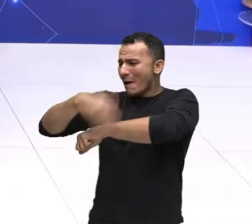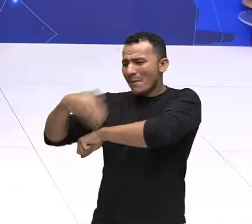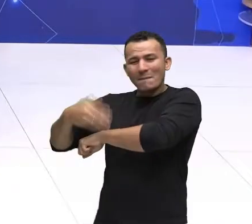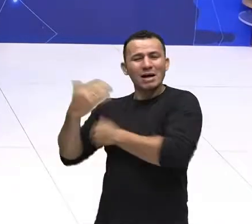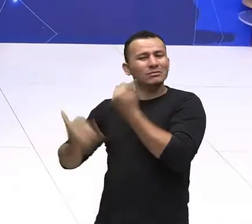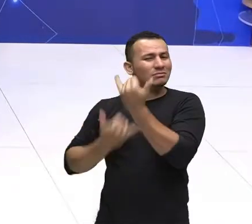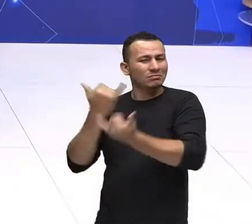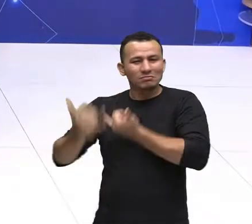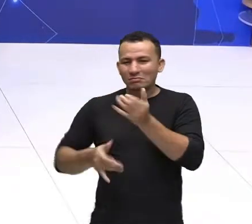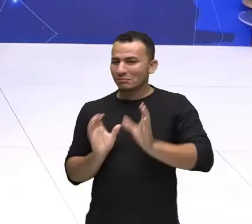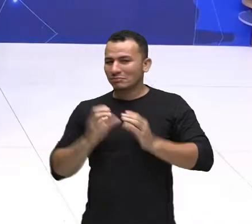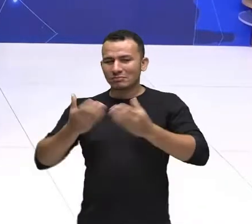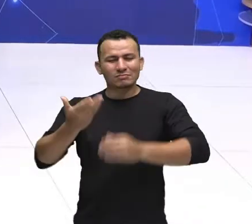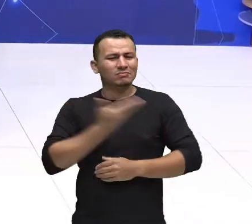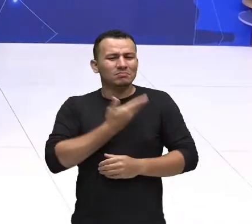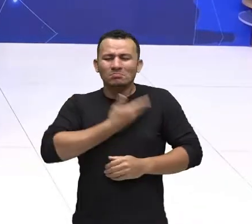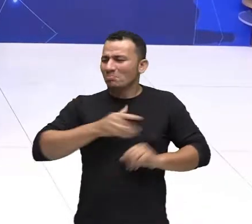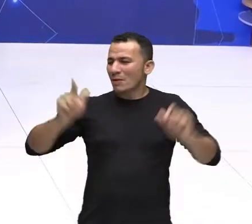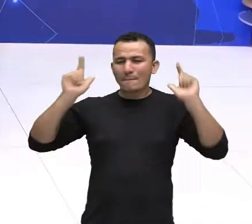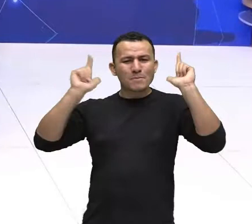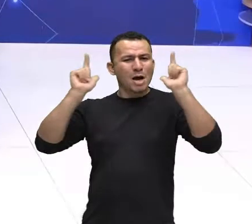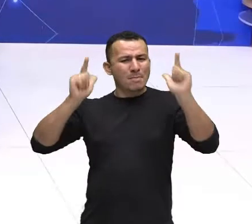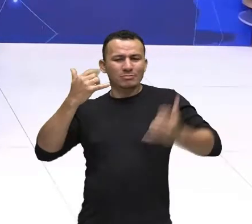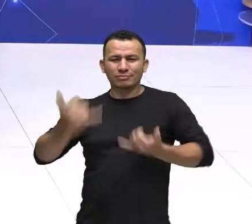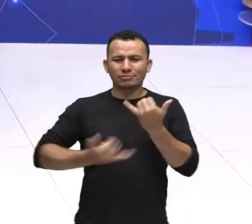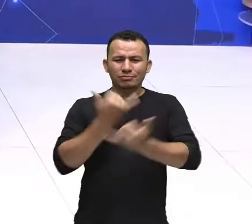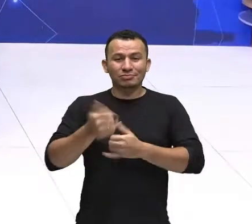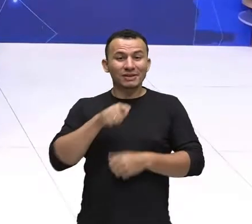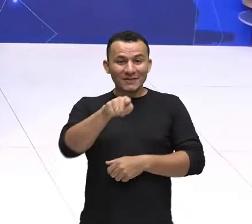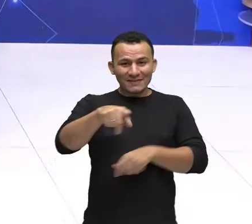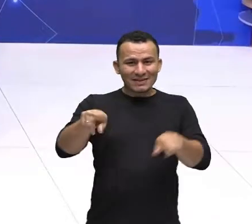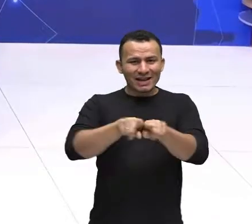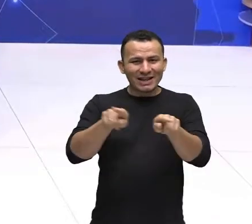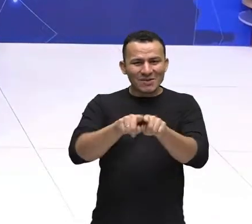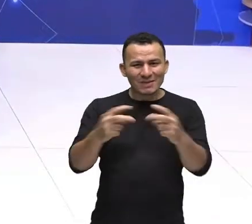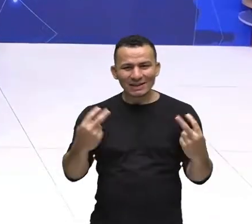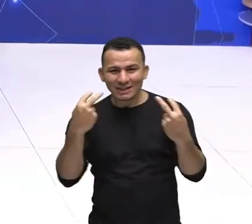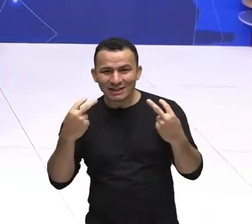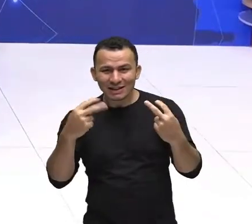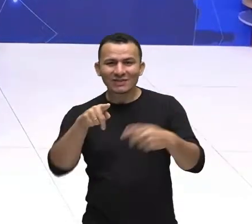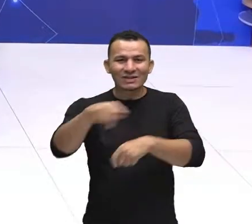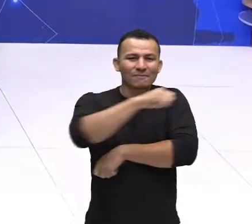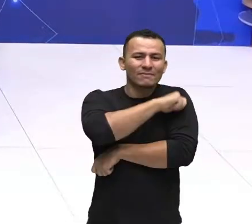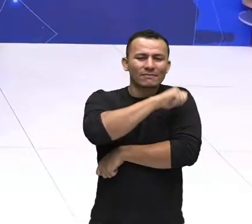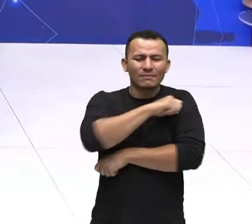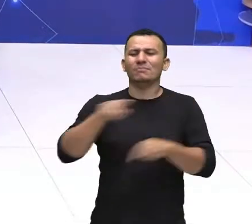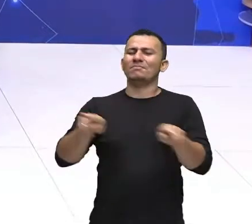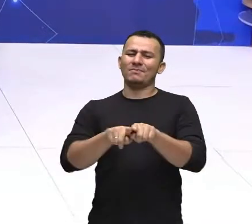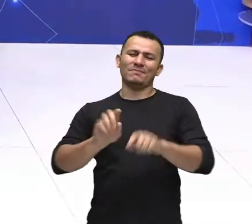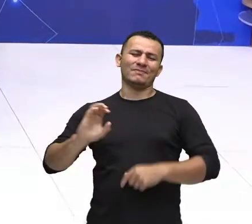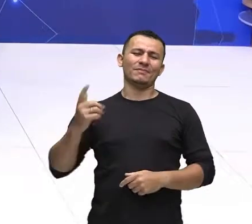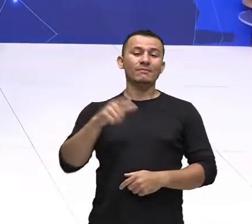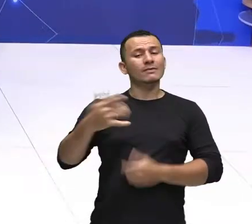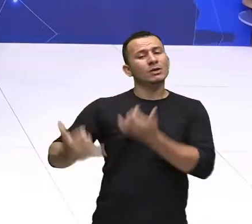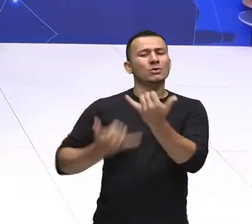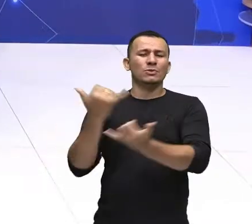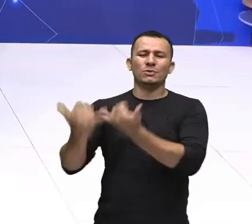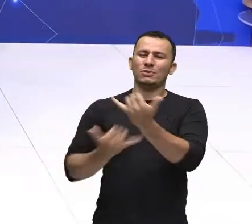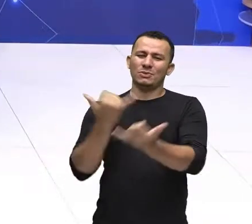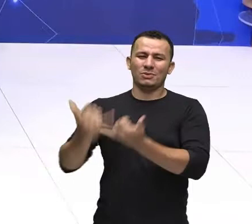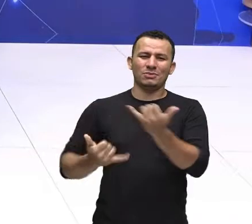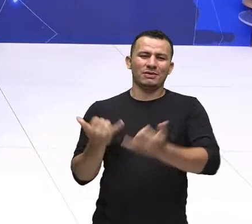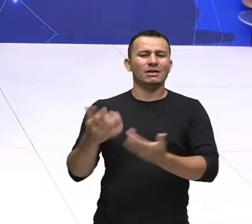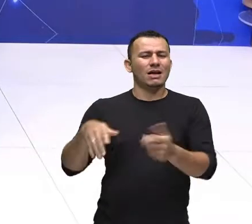colegas, né? Me diverti bastante. Acredito que vocês aí de casa também, estudantes que estão nos assistindo, também brincam, também